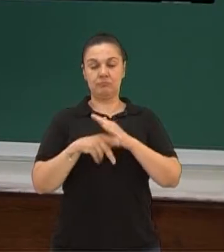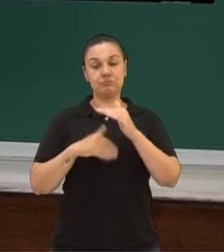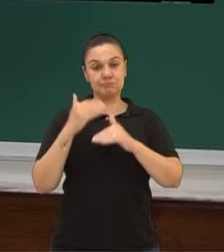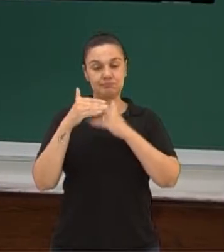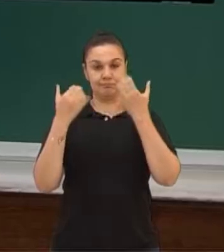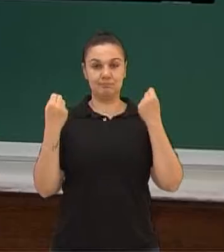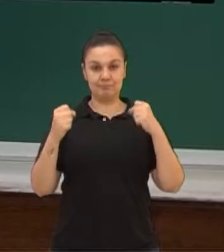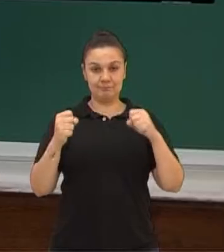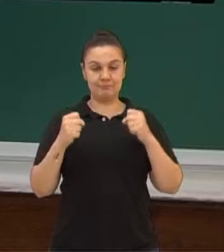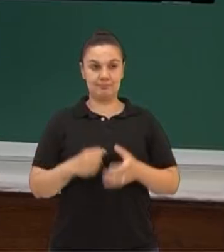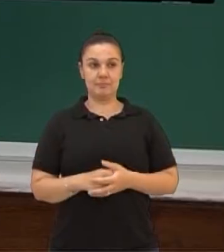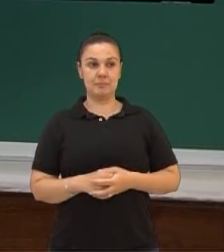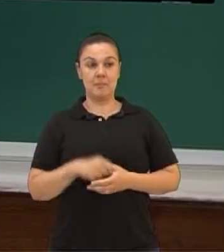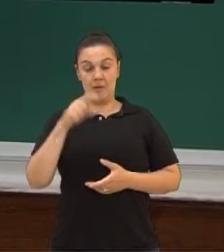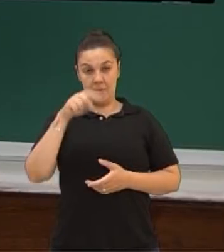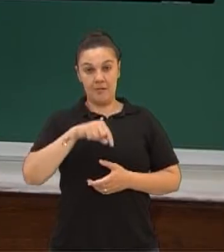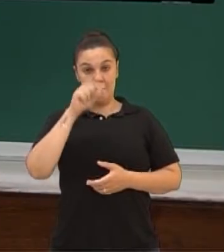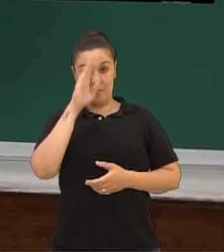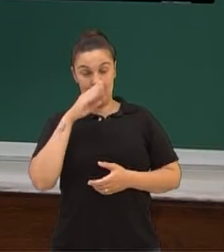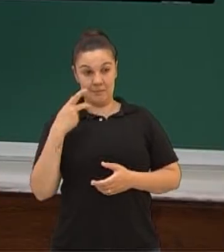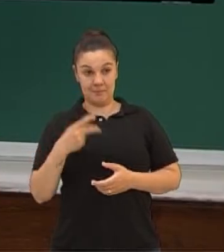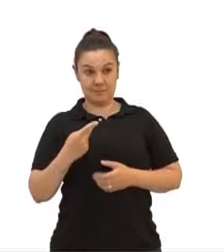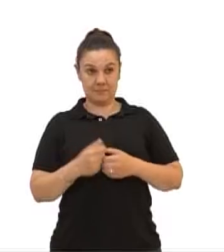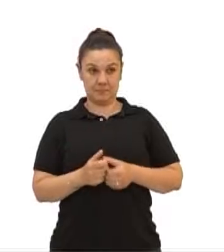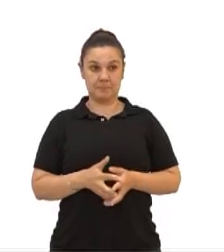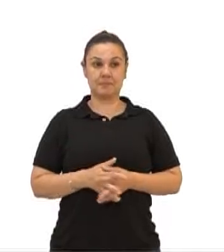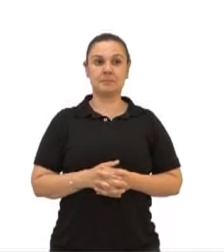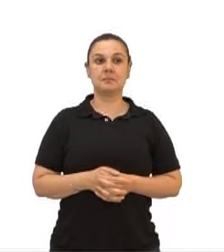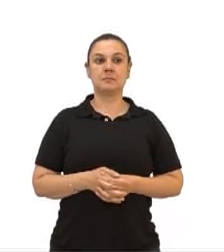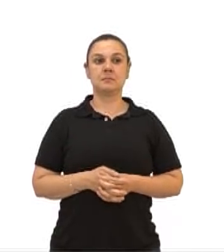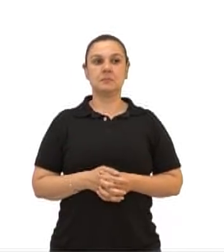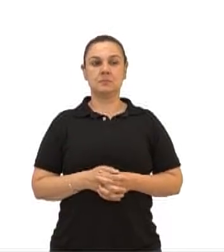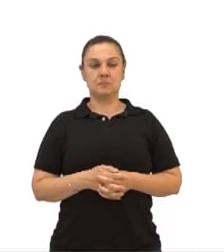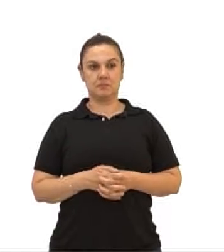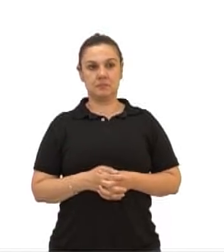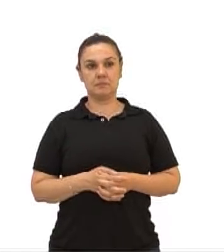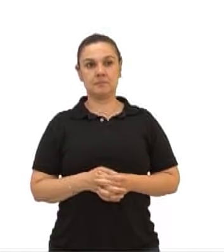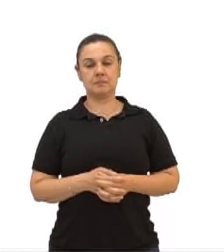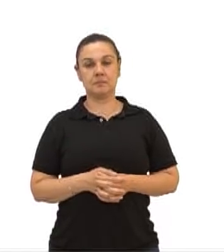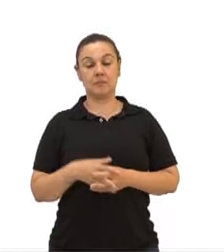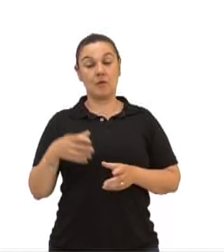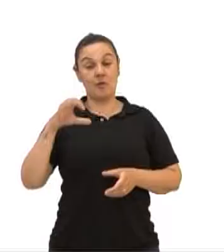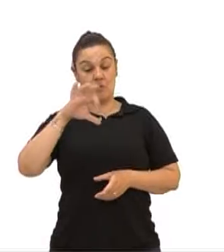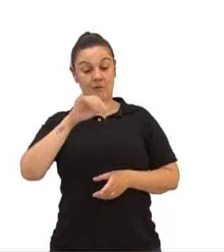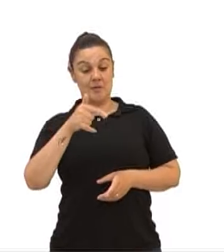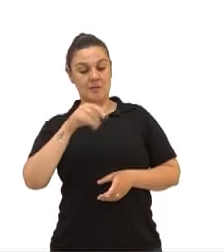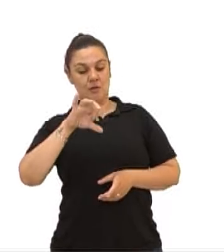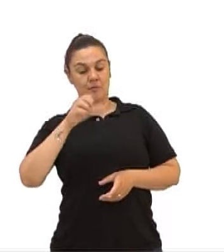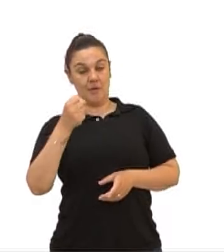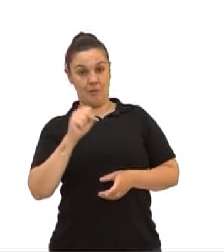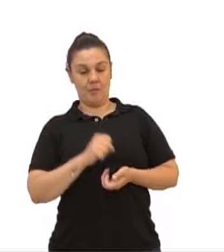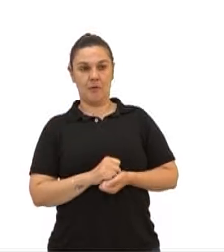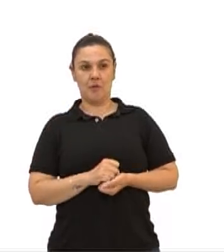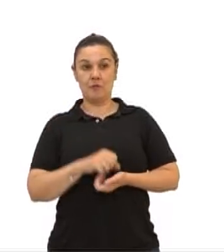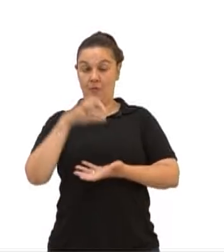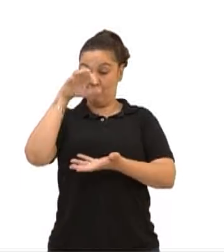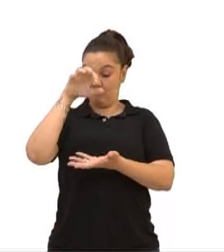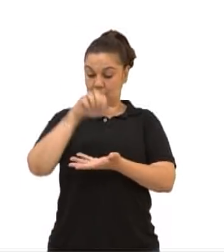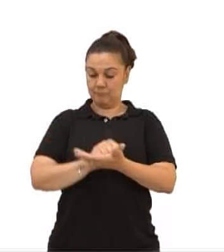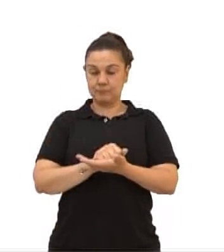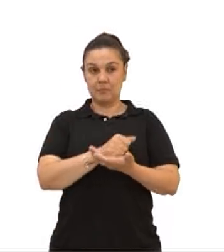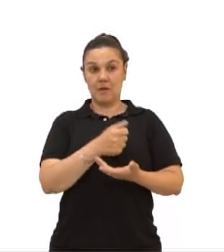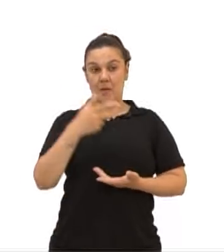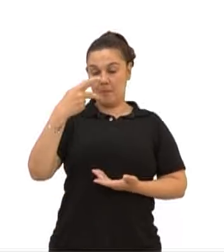da educação física, principalmente na educação física aqui no Brasil. Então, em 1997 e 98 foi promulgado